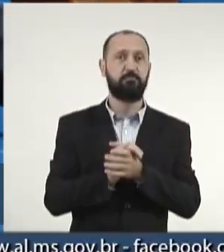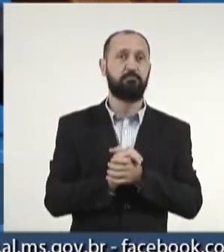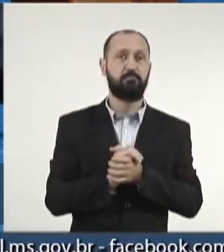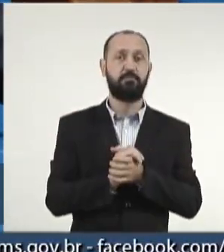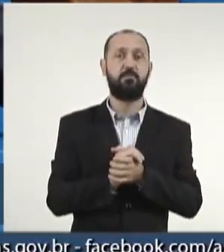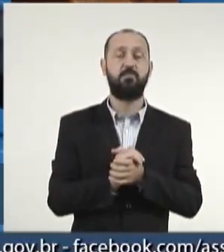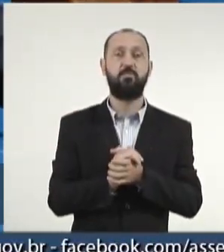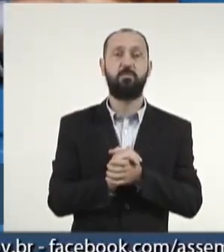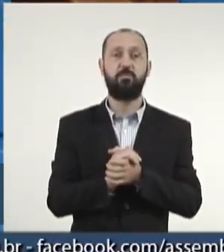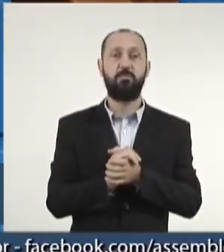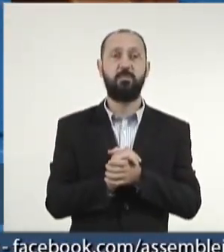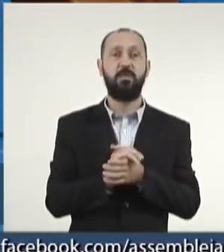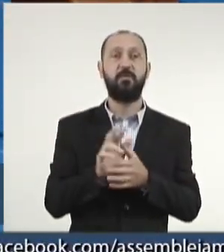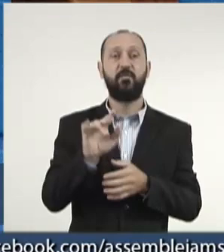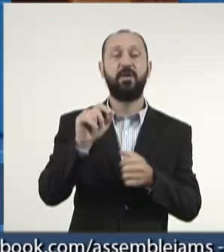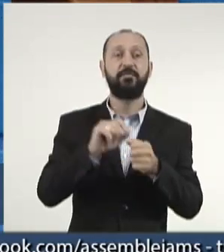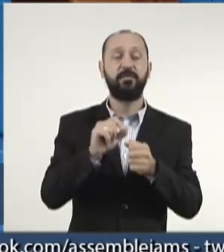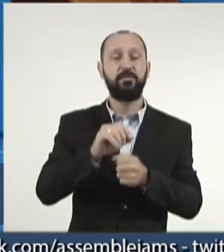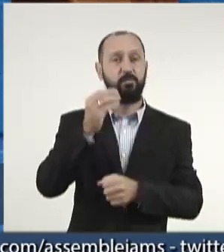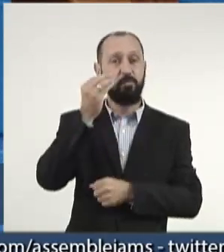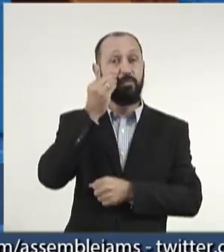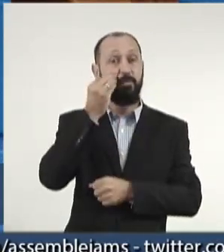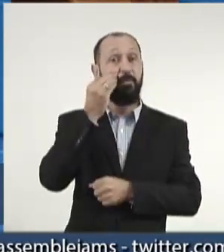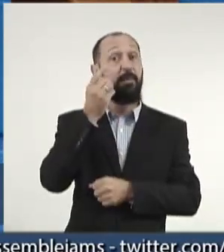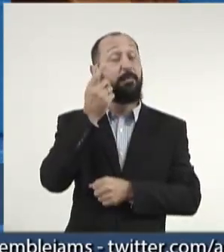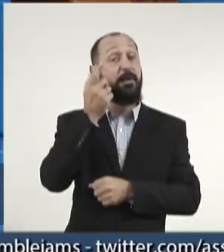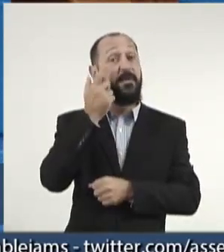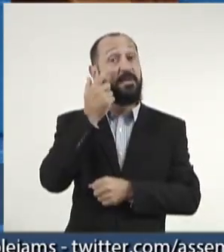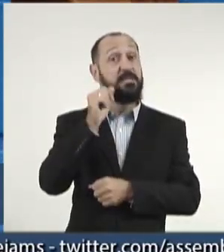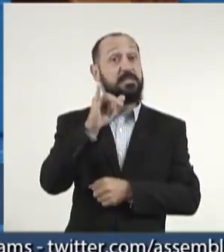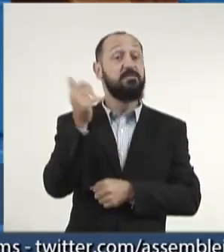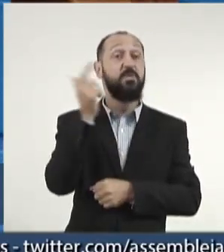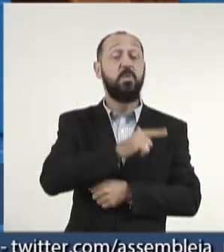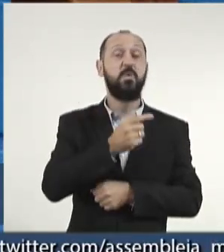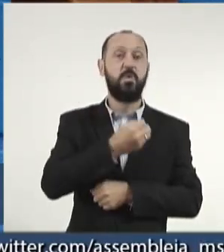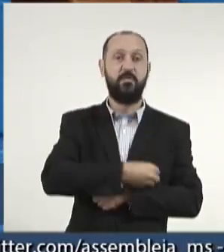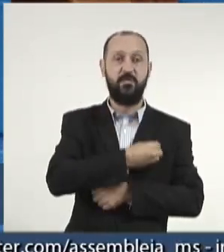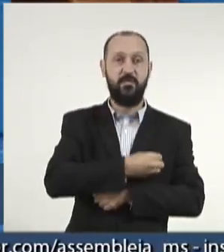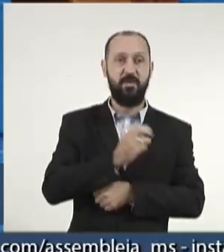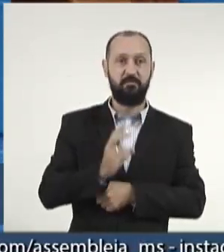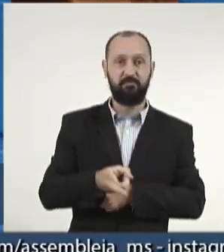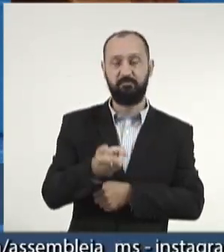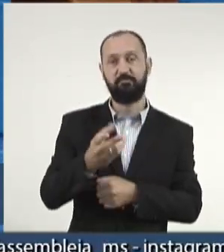você vai passar por um teste para ver se você sobrevive.